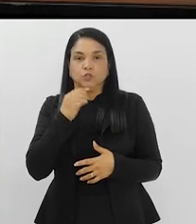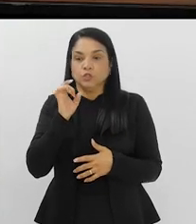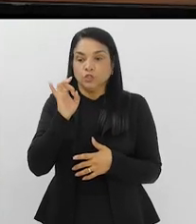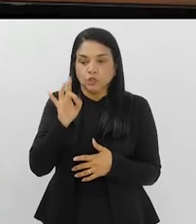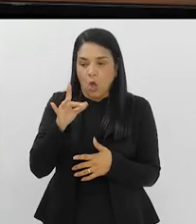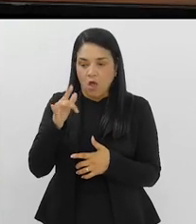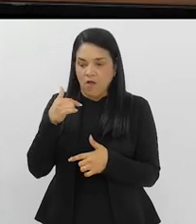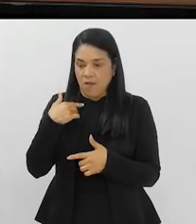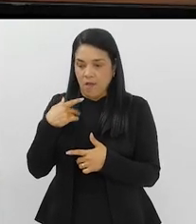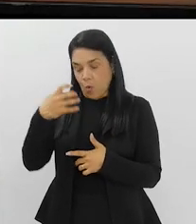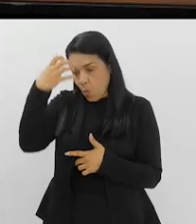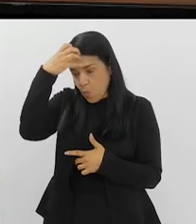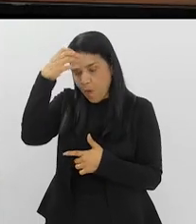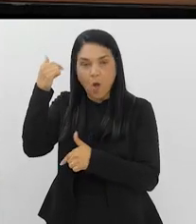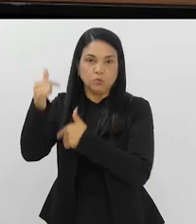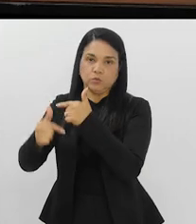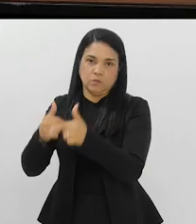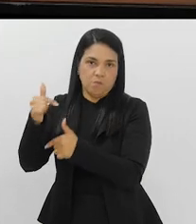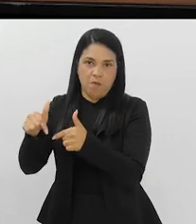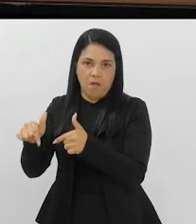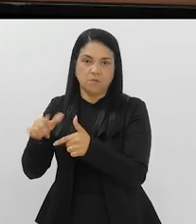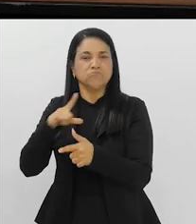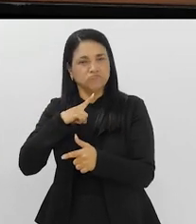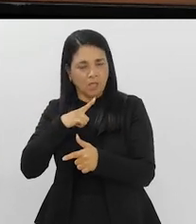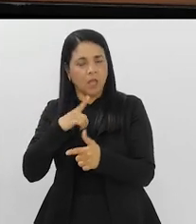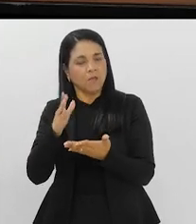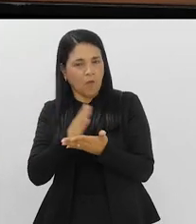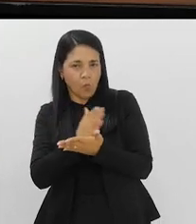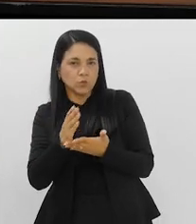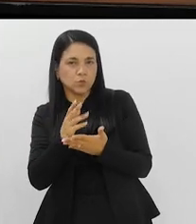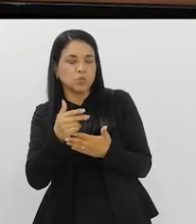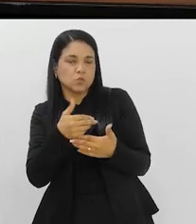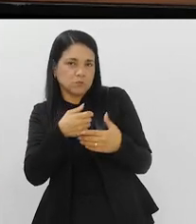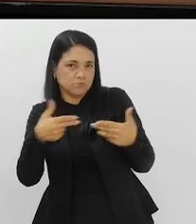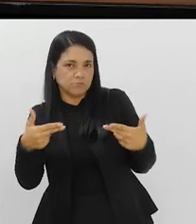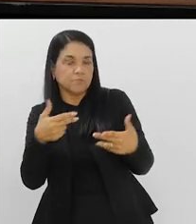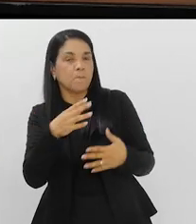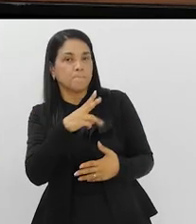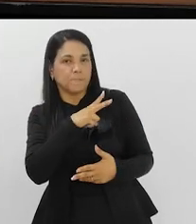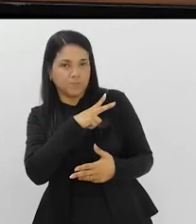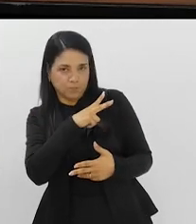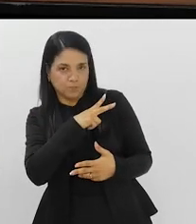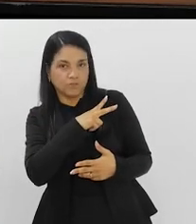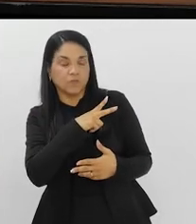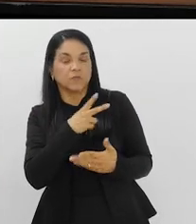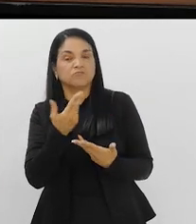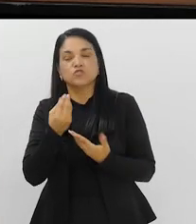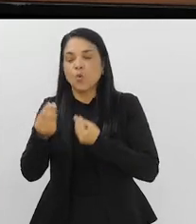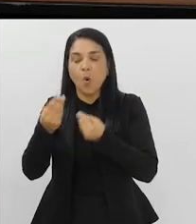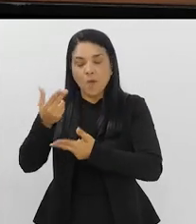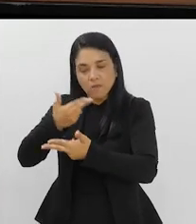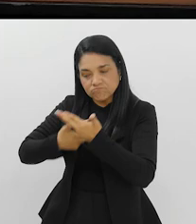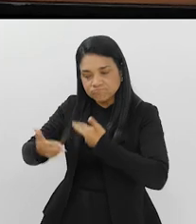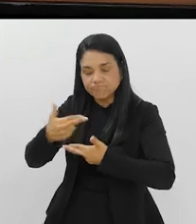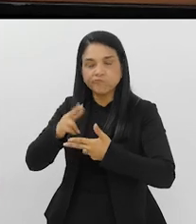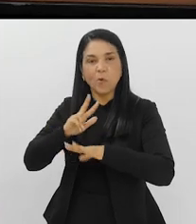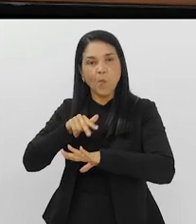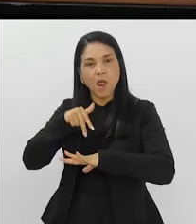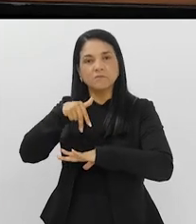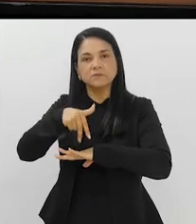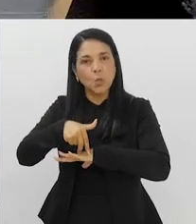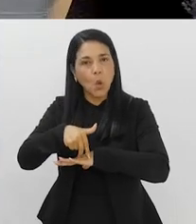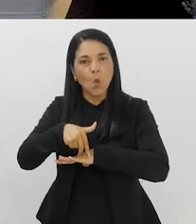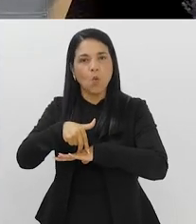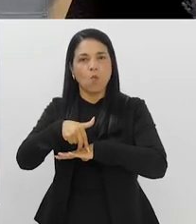atribuir exclusivamente às condições de trabalho, porque eventualmente existem aspectos pessoais do modo como a pessoa se posiciona, como ela